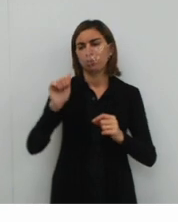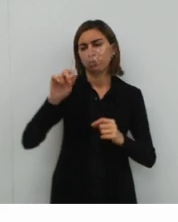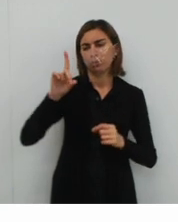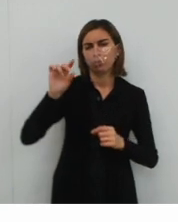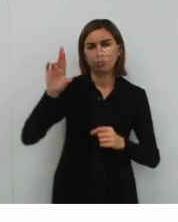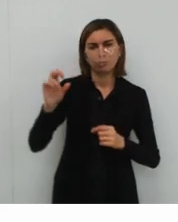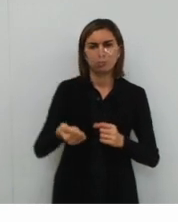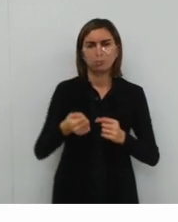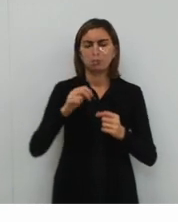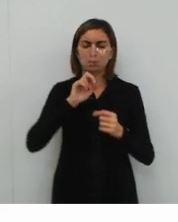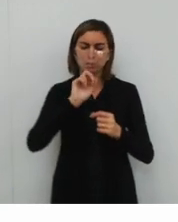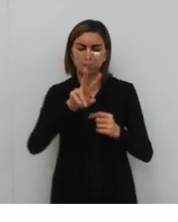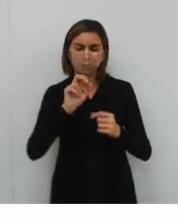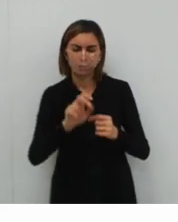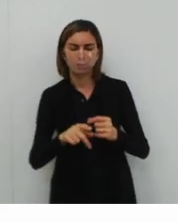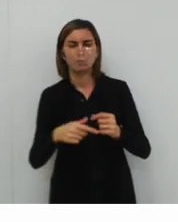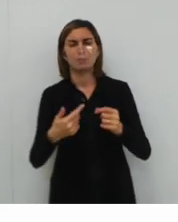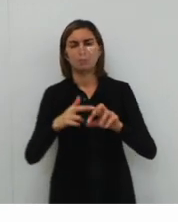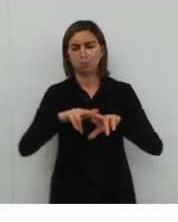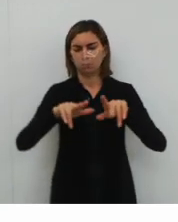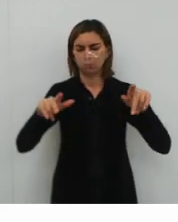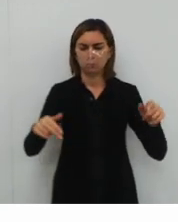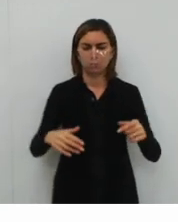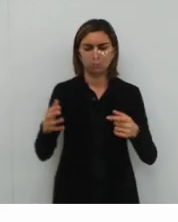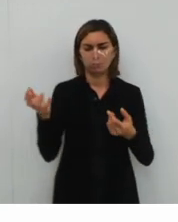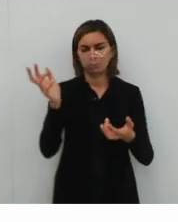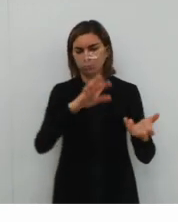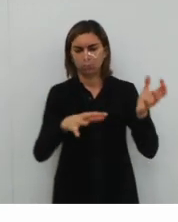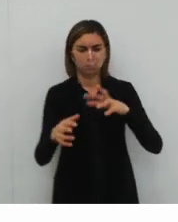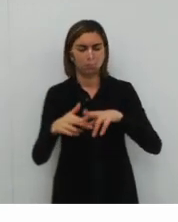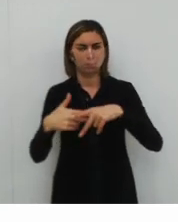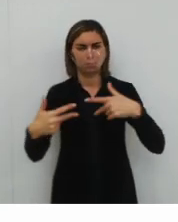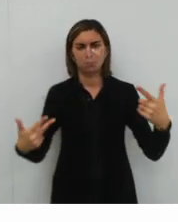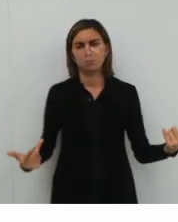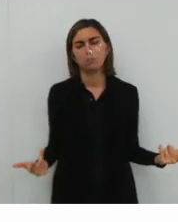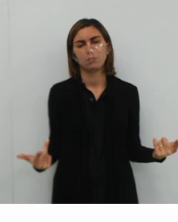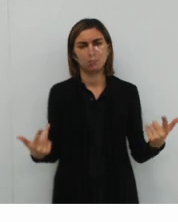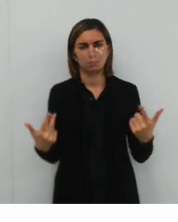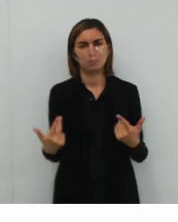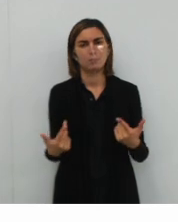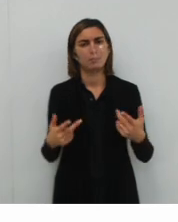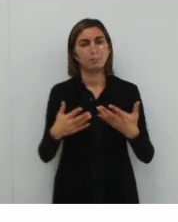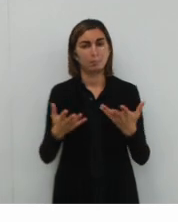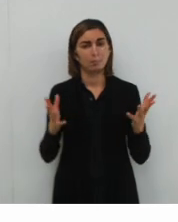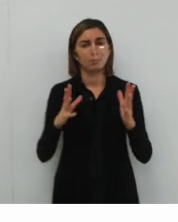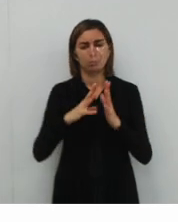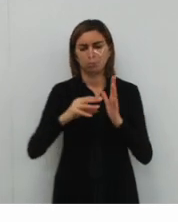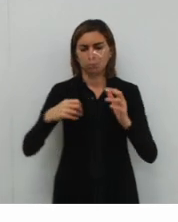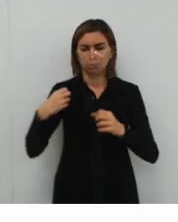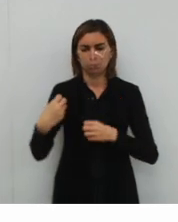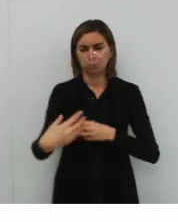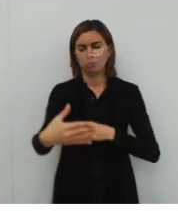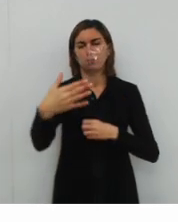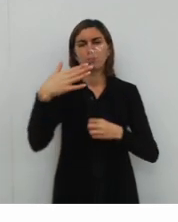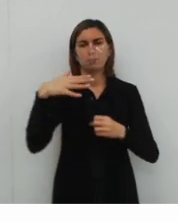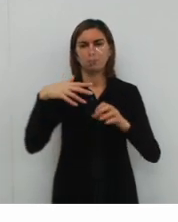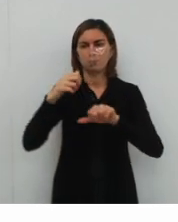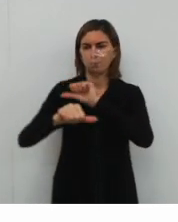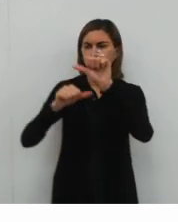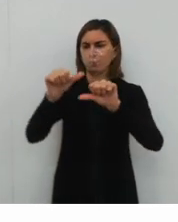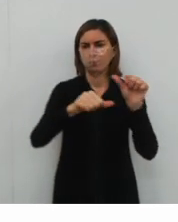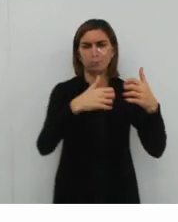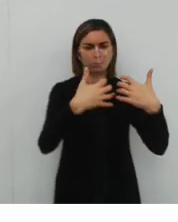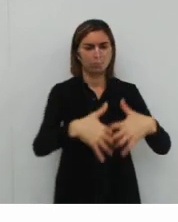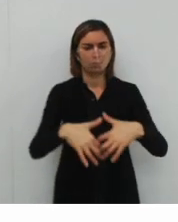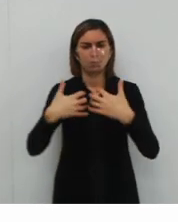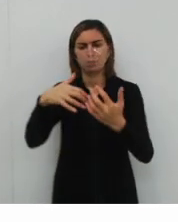Adubos, fertilizantes, uma série de equipamentos, né, ferramentas, modernização do maquinário de